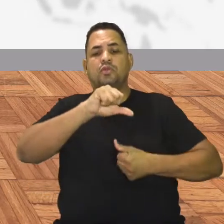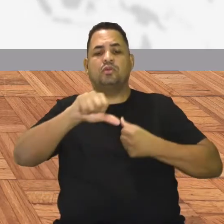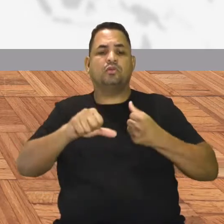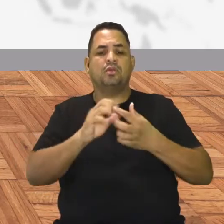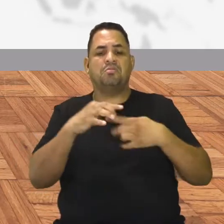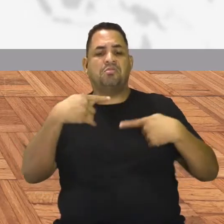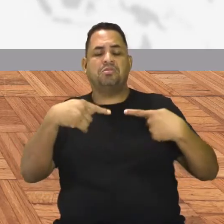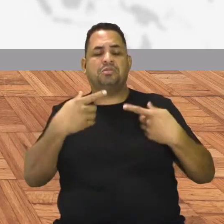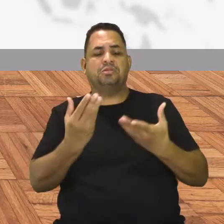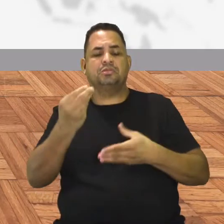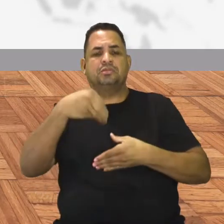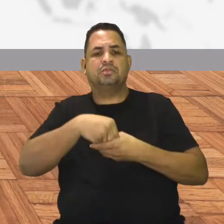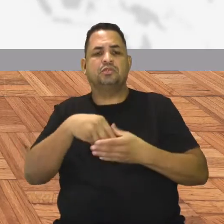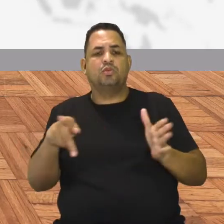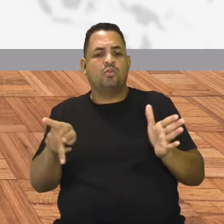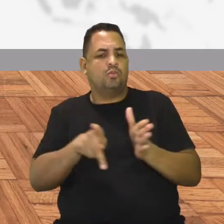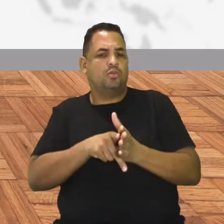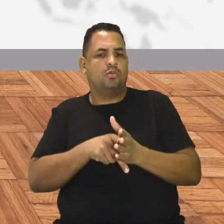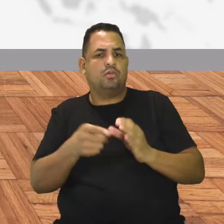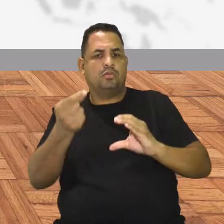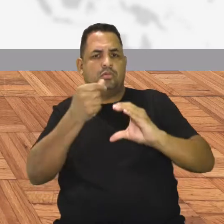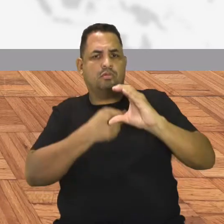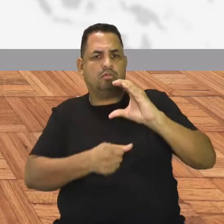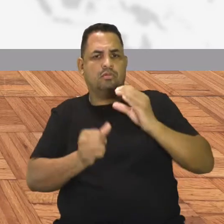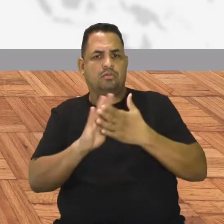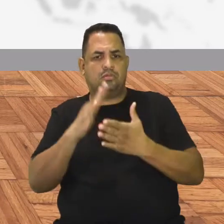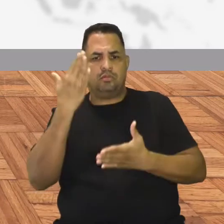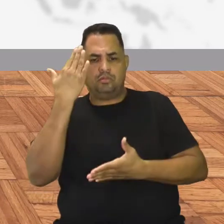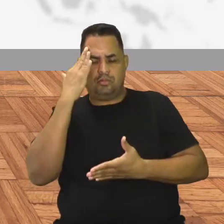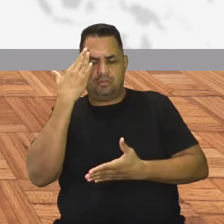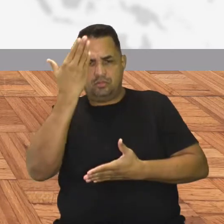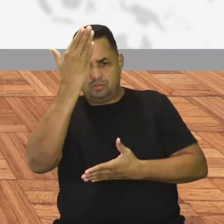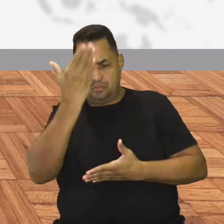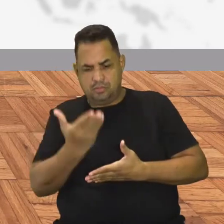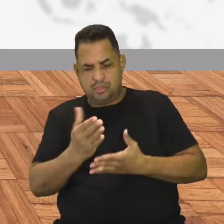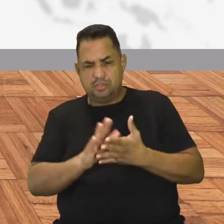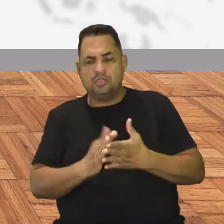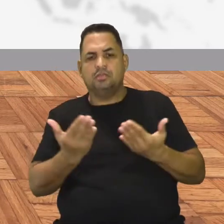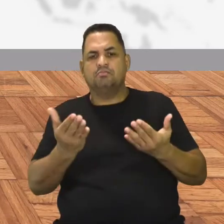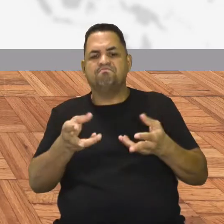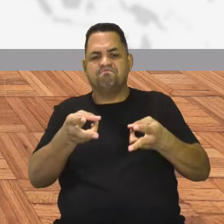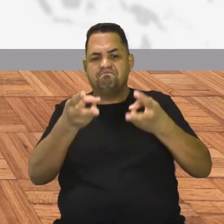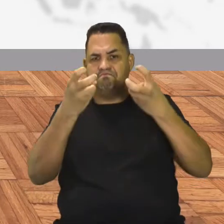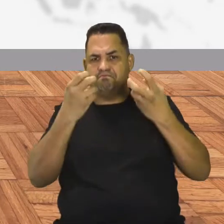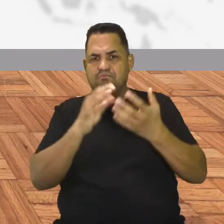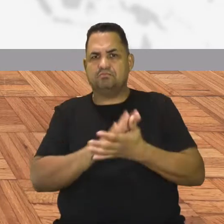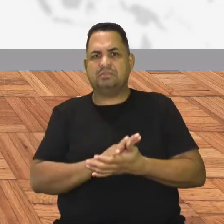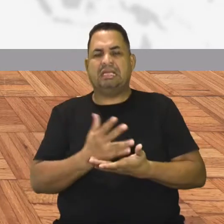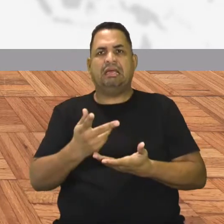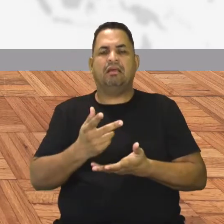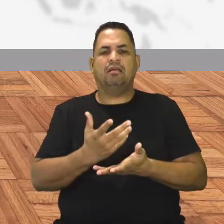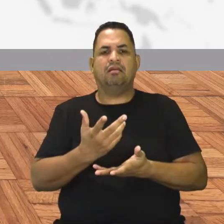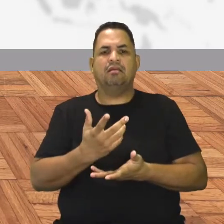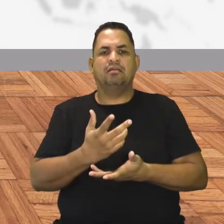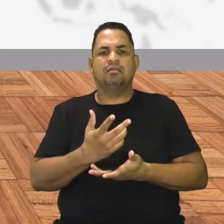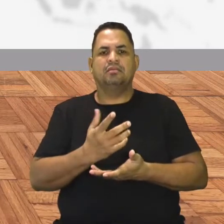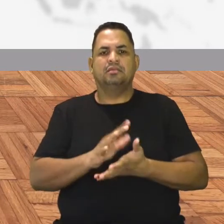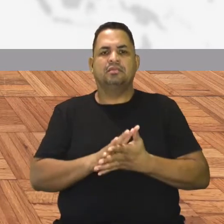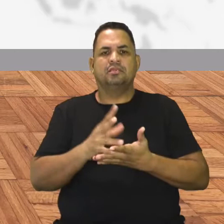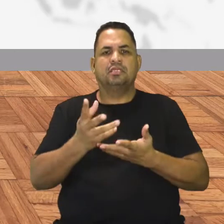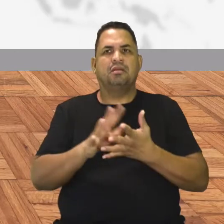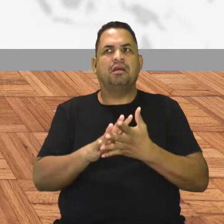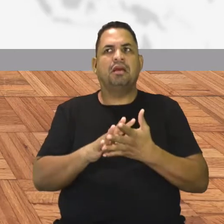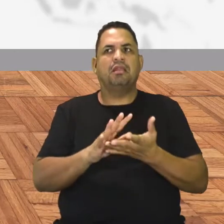dentro desse capitalismo, tá certo? Só para vocês ficarem atentos, porque muitas vezes nós